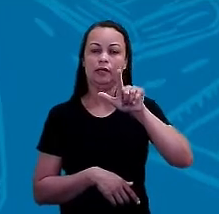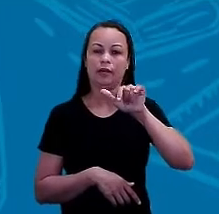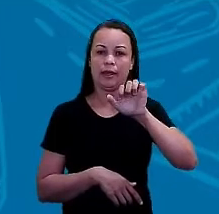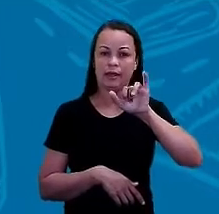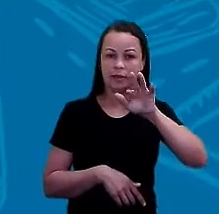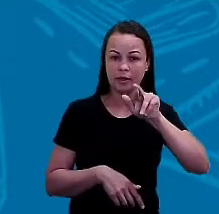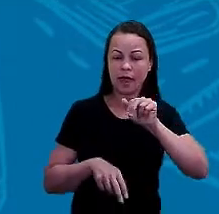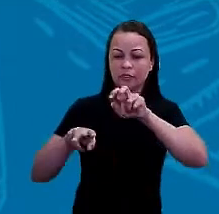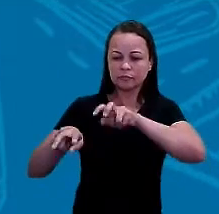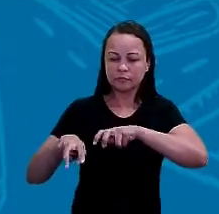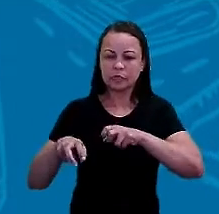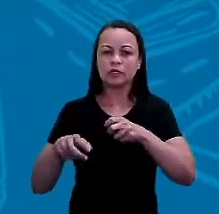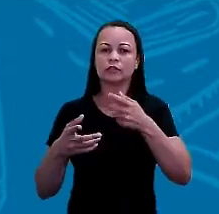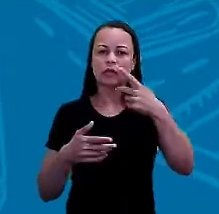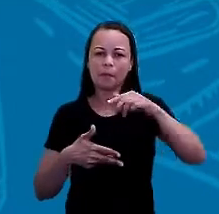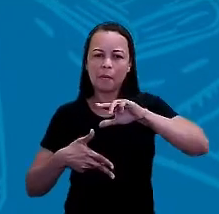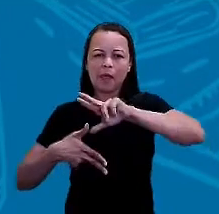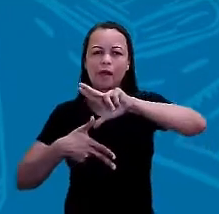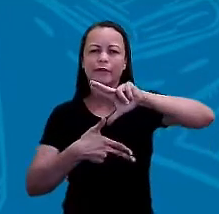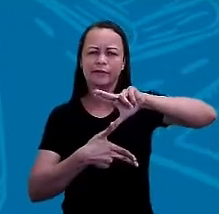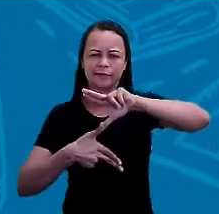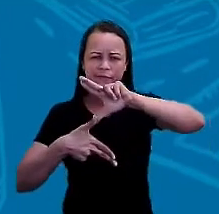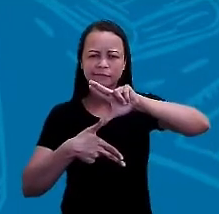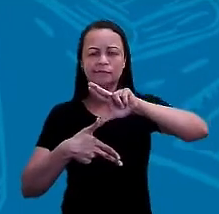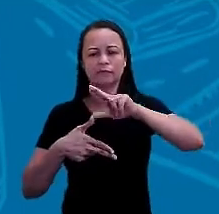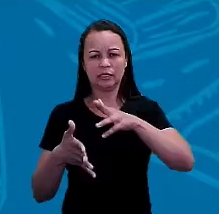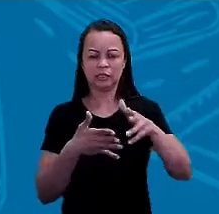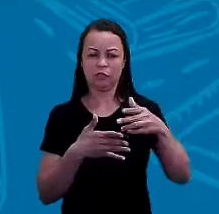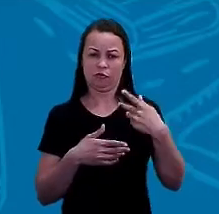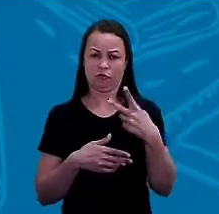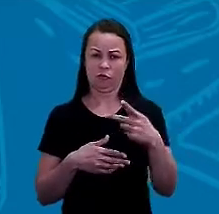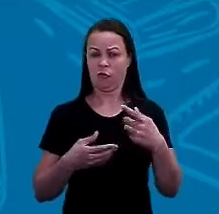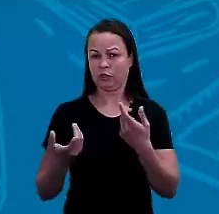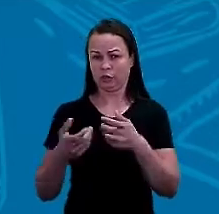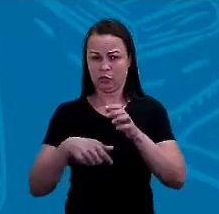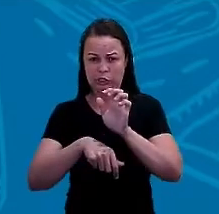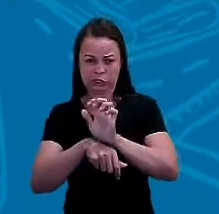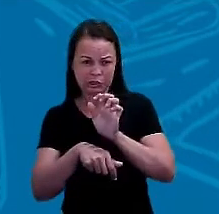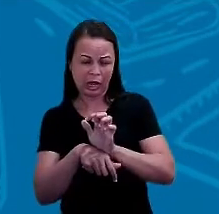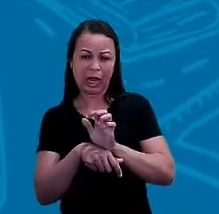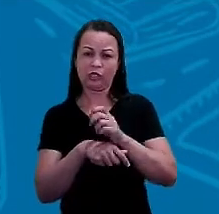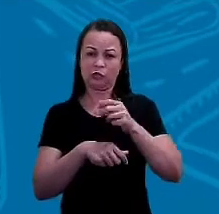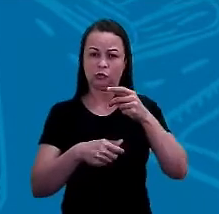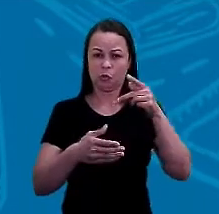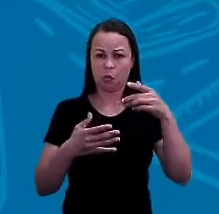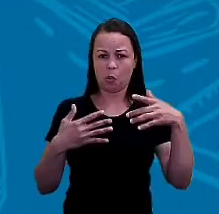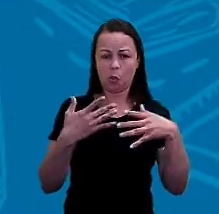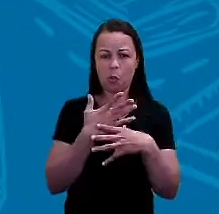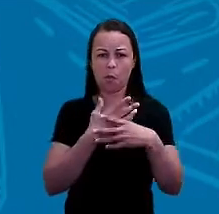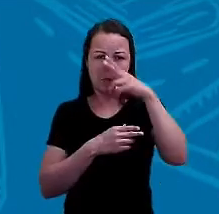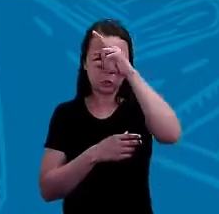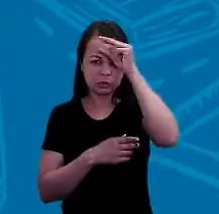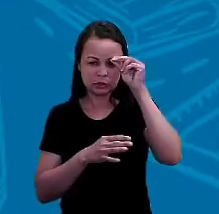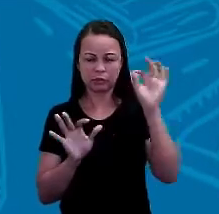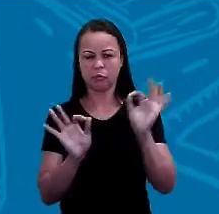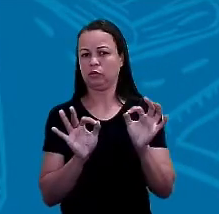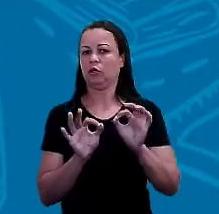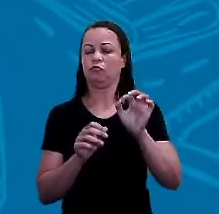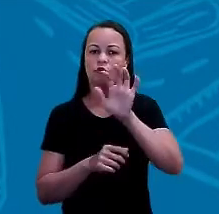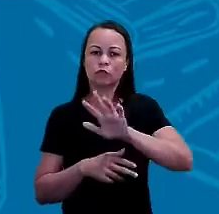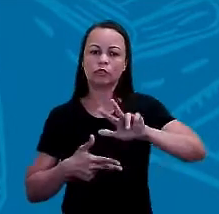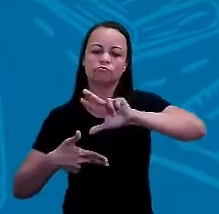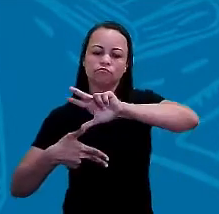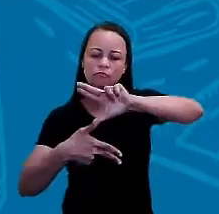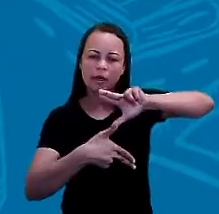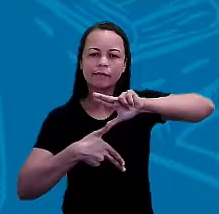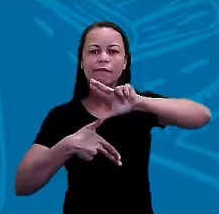da América Latina. Não foi do município, não foi do estado, mas foi da América Latina. Vamos compreender agora a proporção